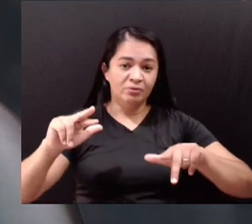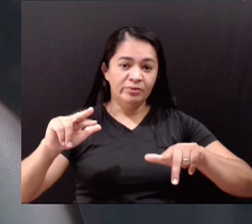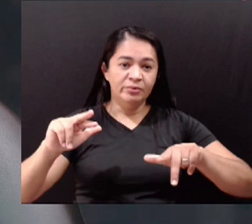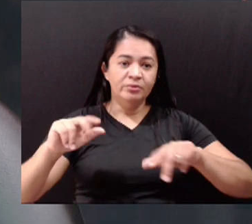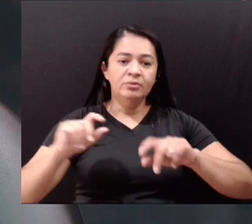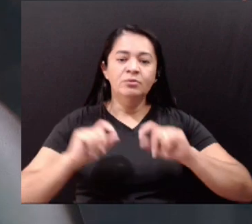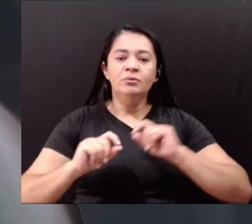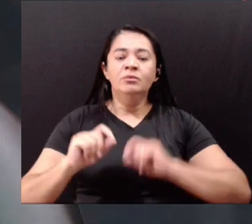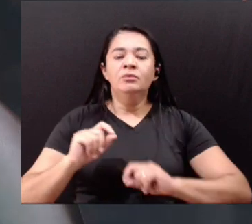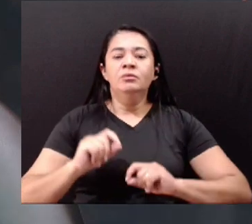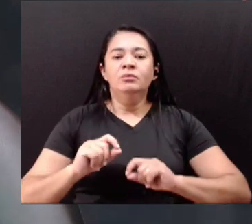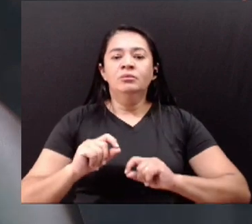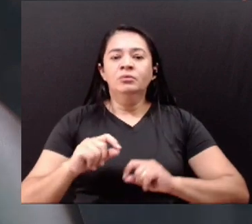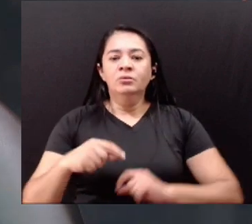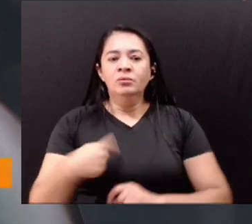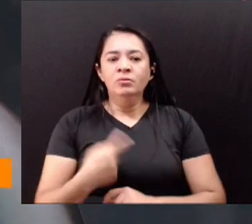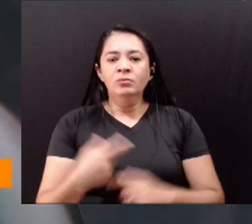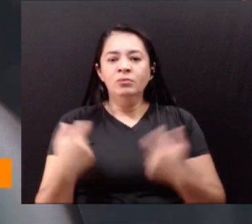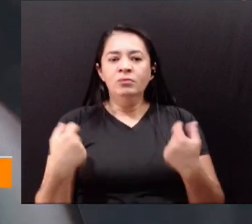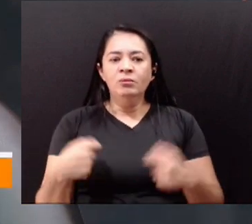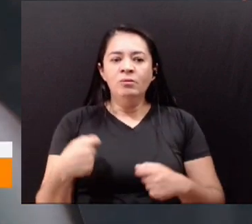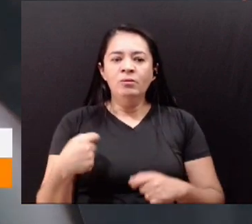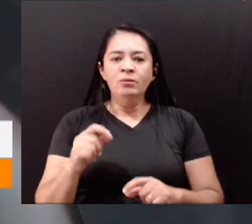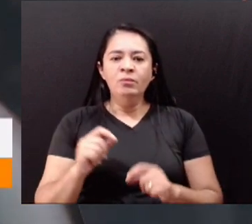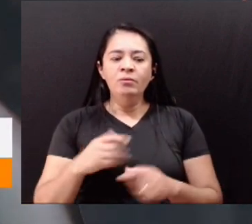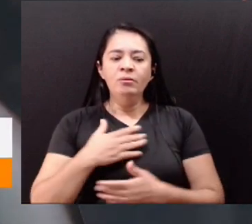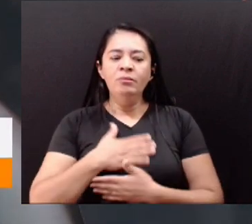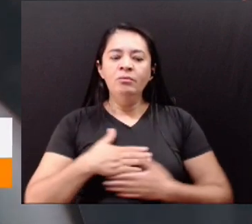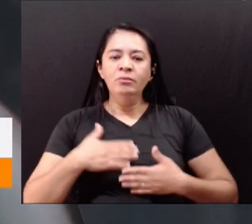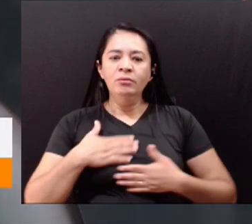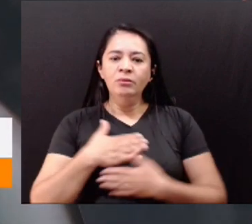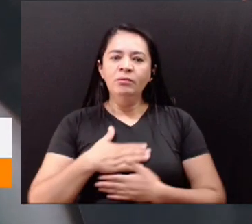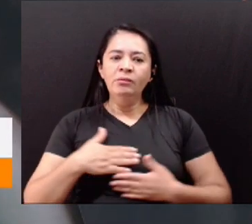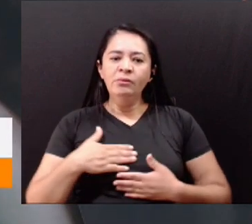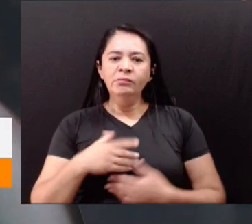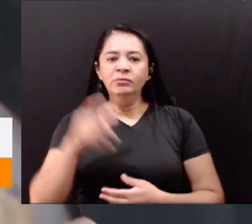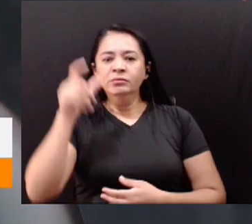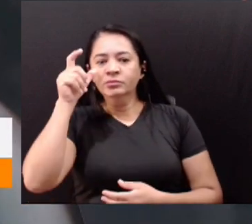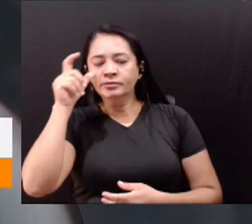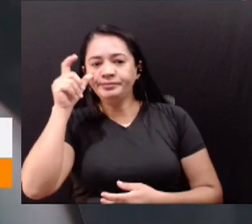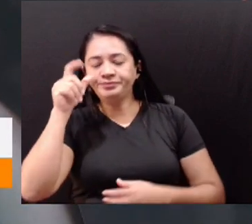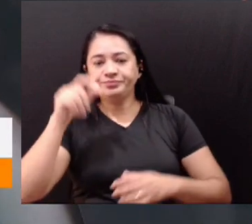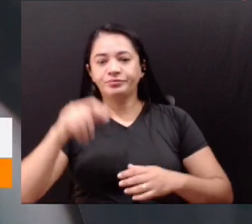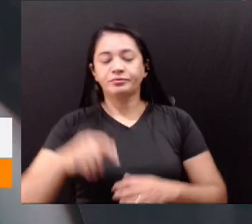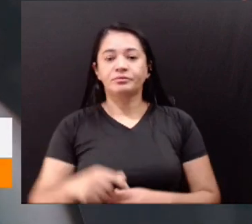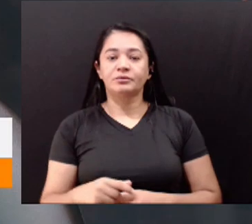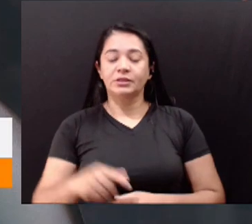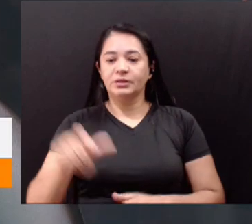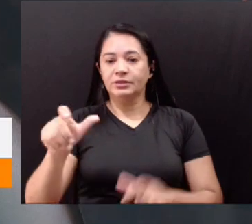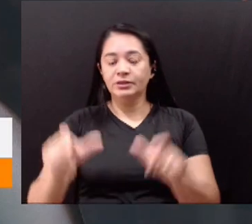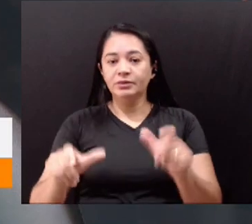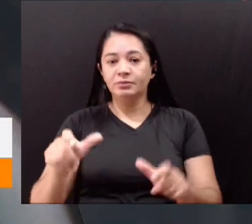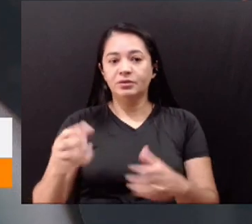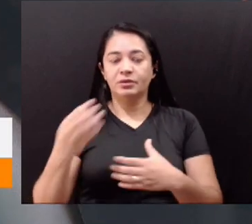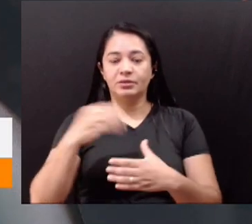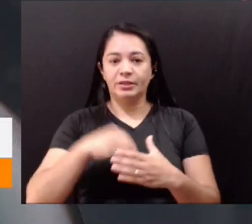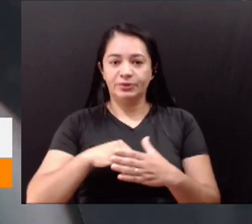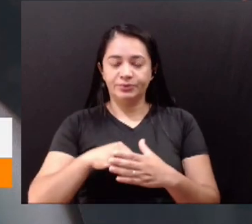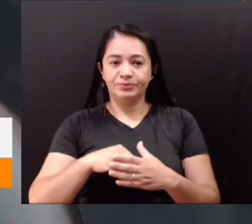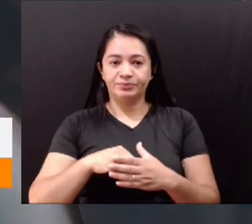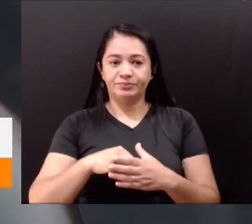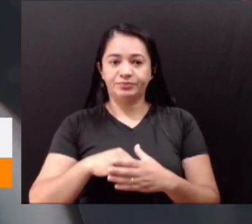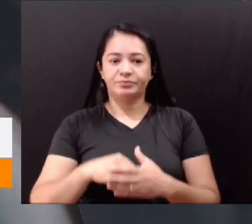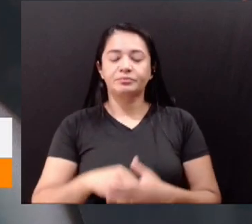gente leve em consideração o prazer, né? O interesse, a motivação daquela pessoa dentro daquilo que